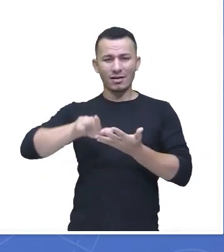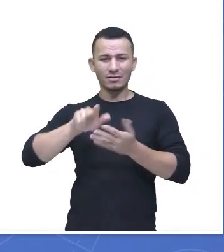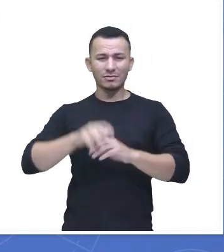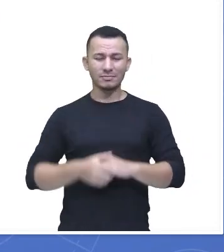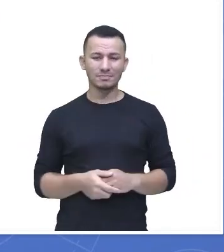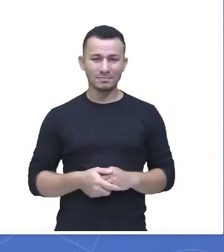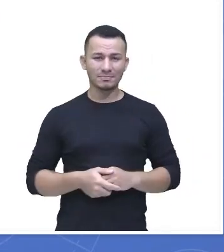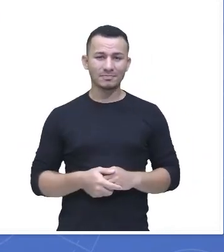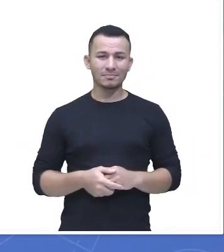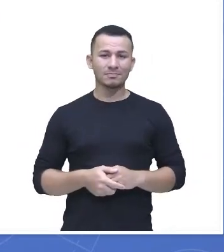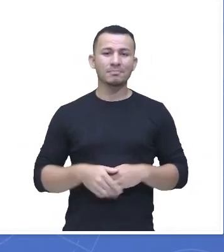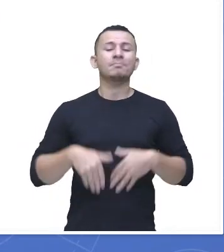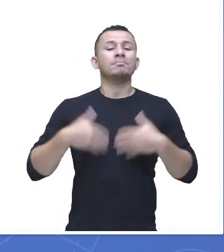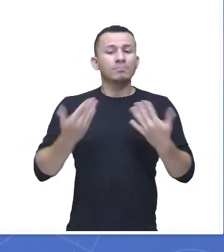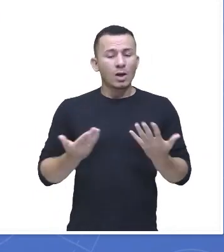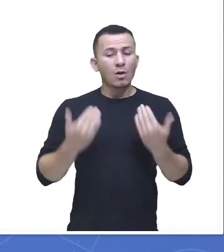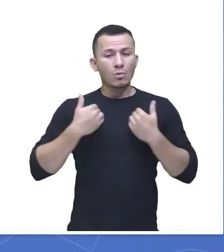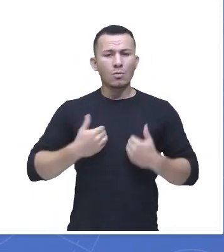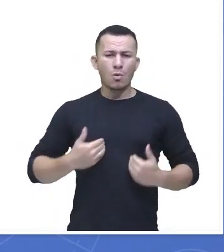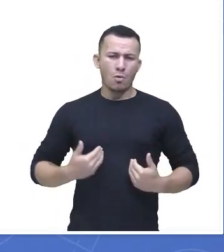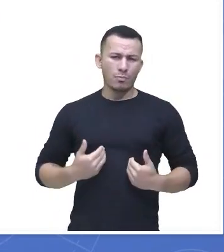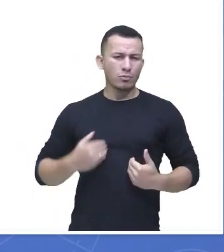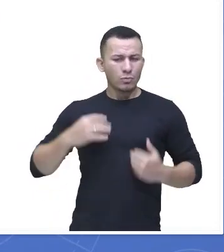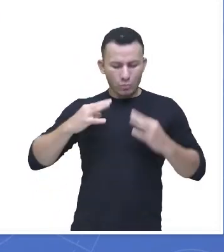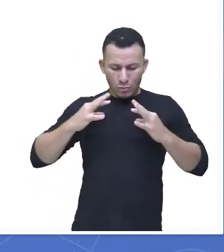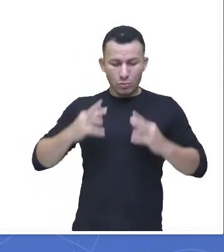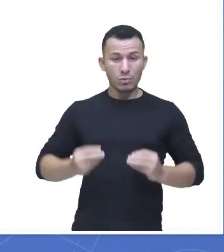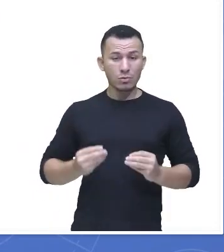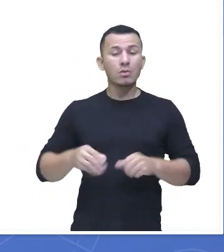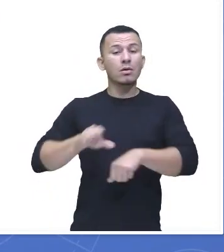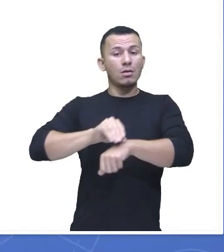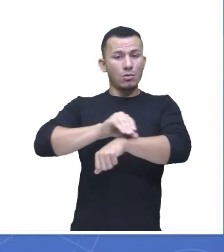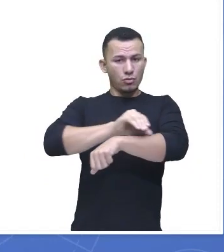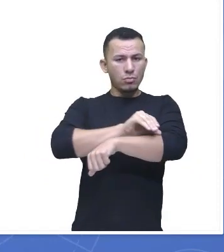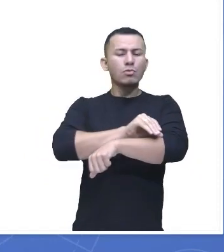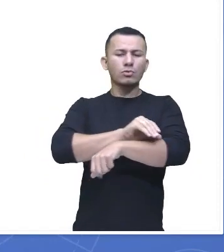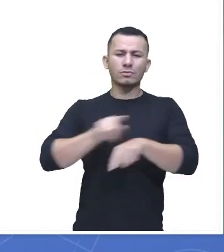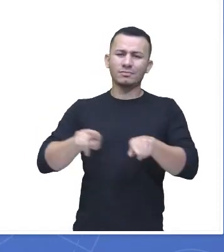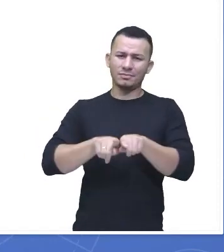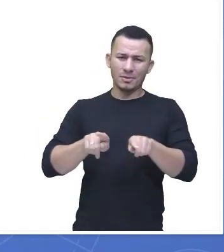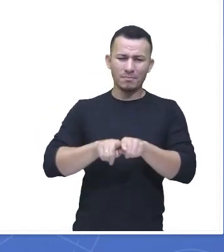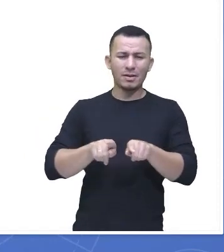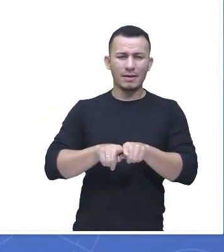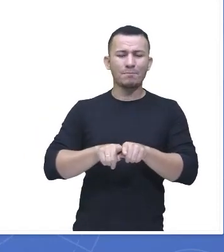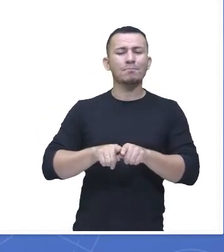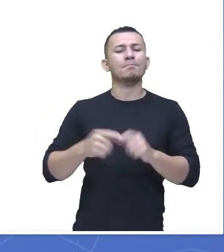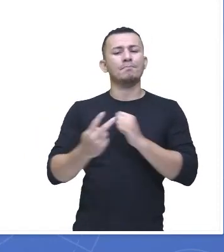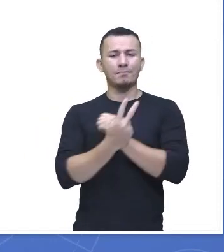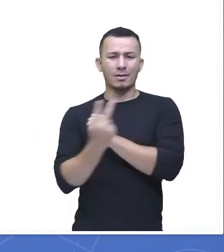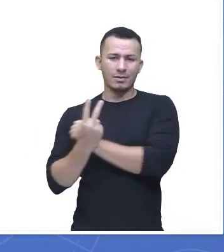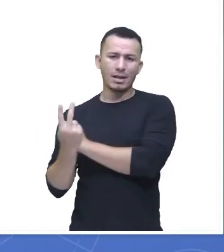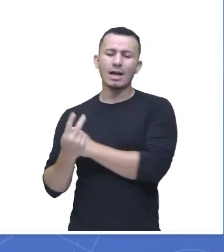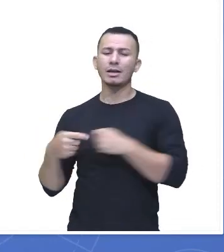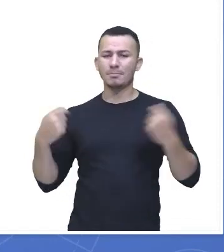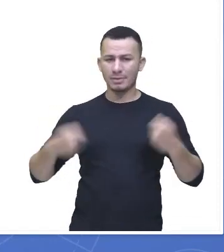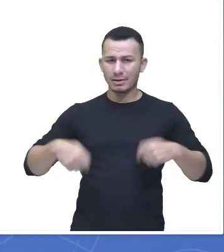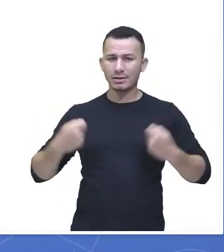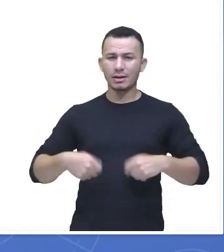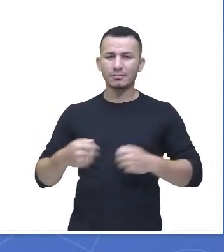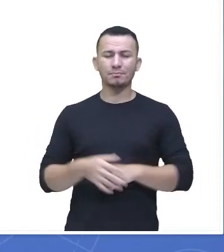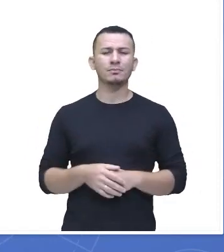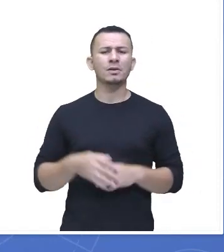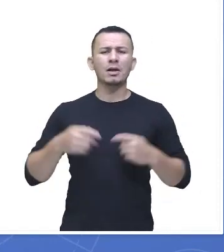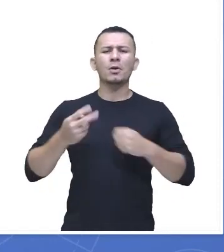como toda e qualquer parte do nosso corpo, os músculos também, eles necessitam de cuidados. Vamos ver